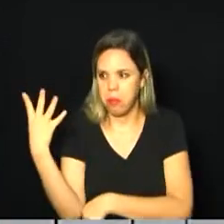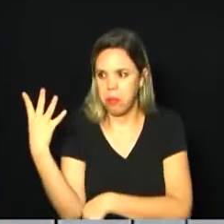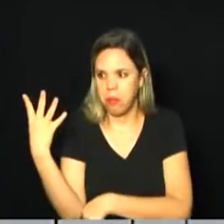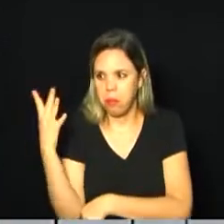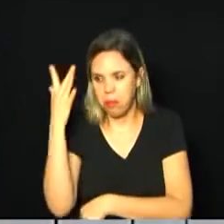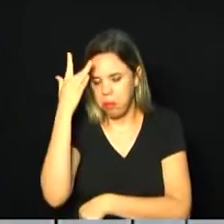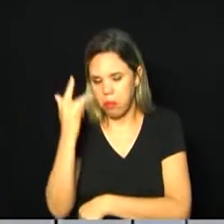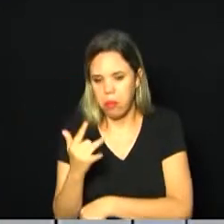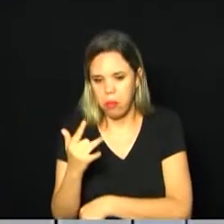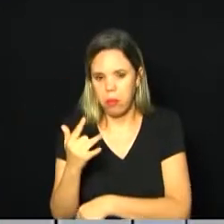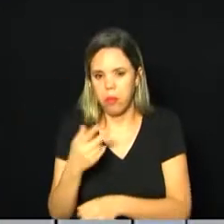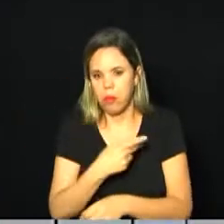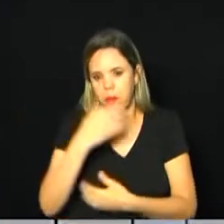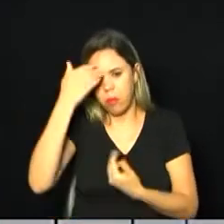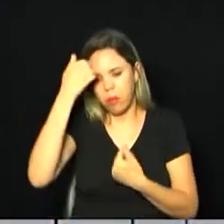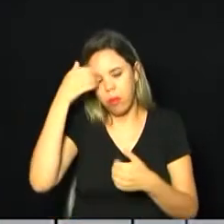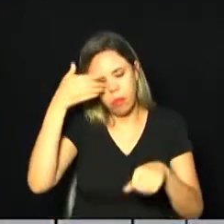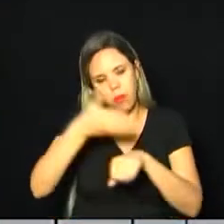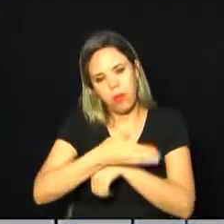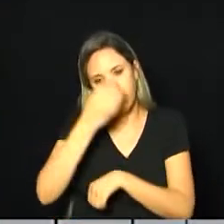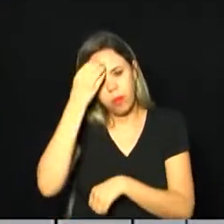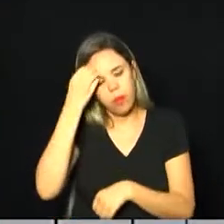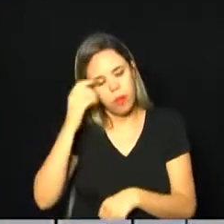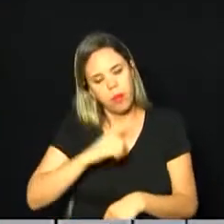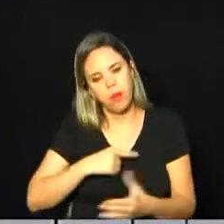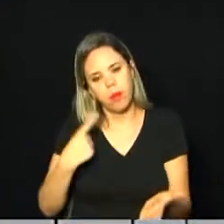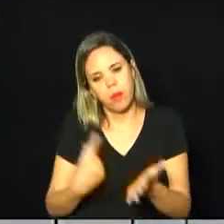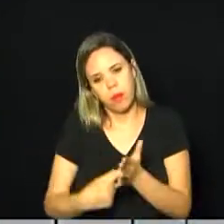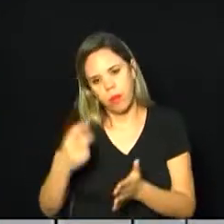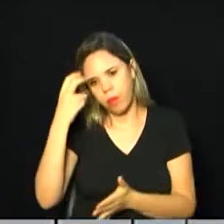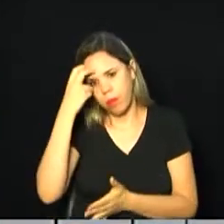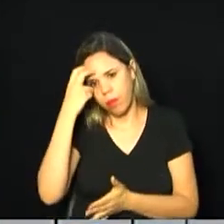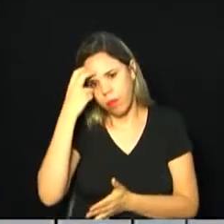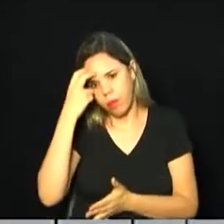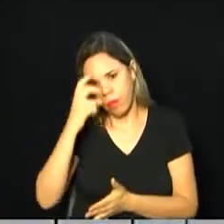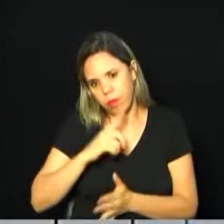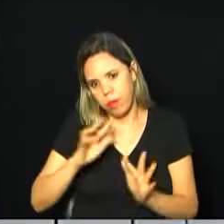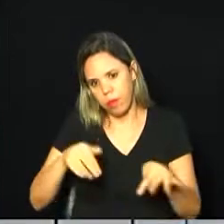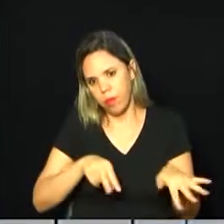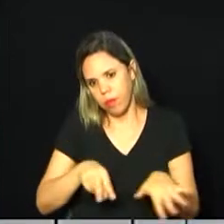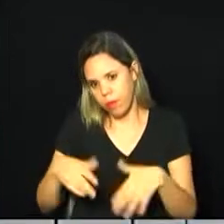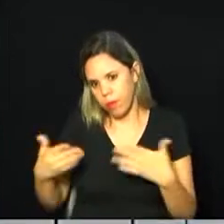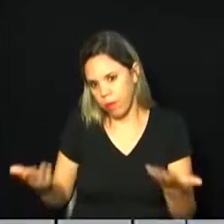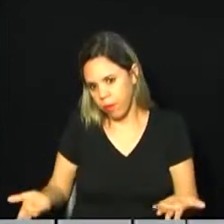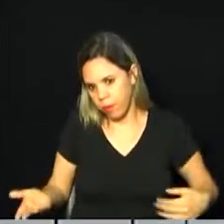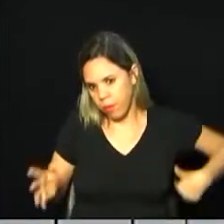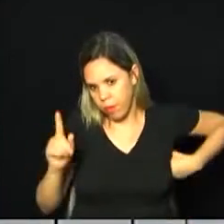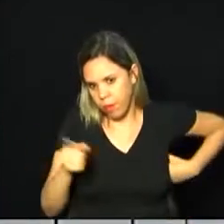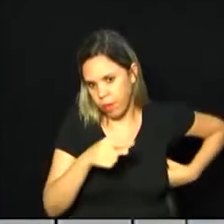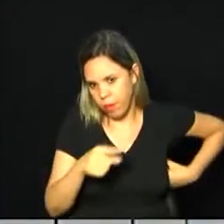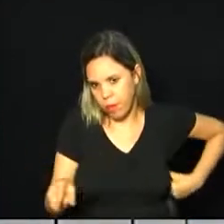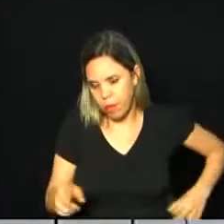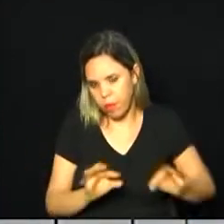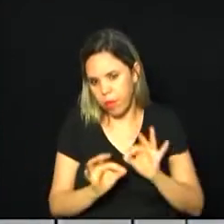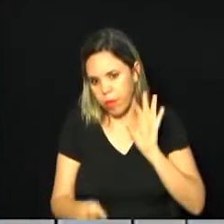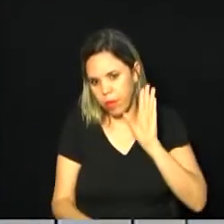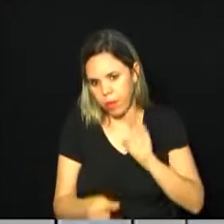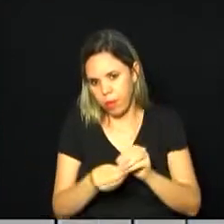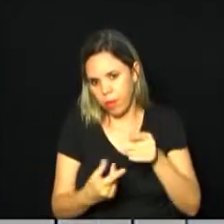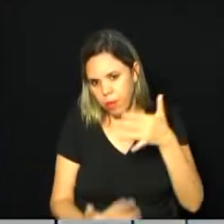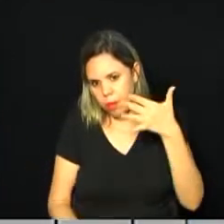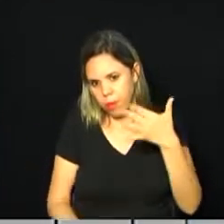amanhã é dia da Ponte Preta entrar em campo tem agenda cultural já que tem fim de semana e feriado prolongado